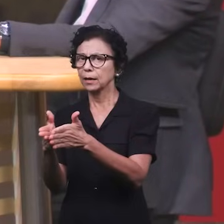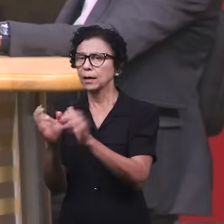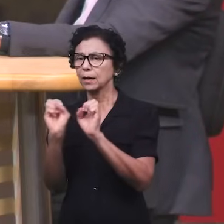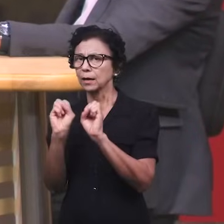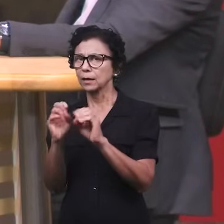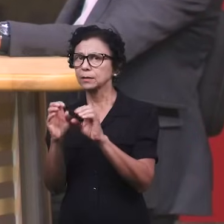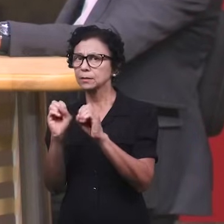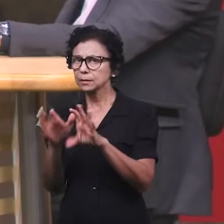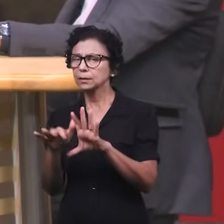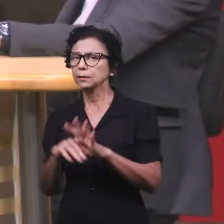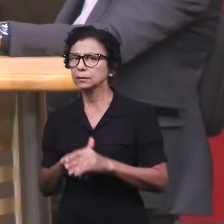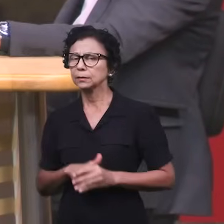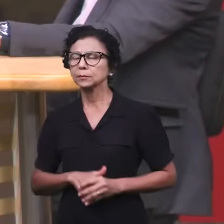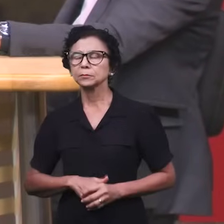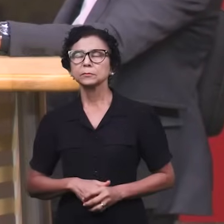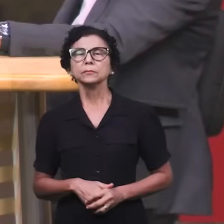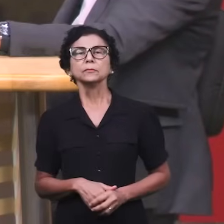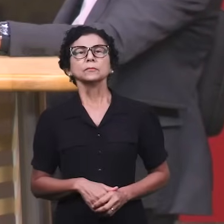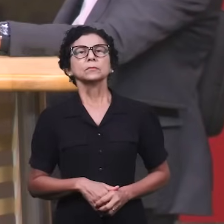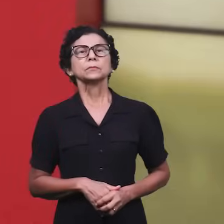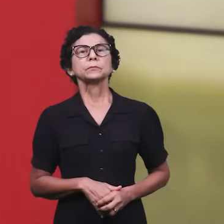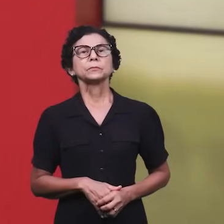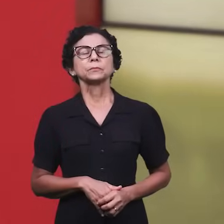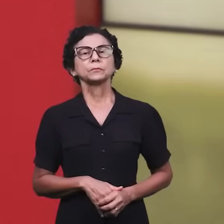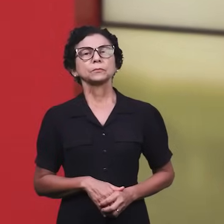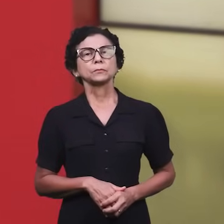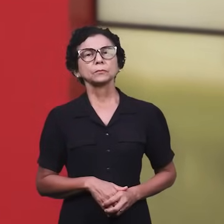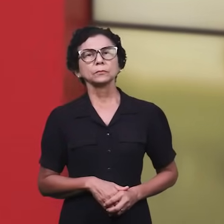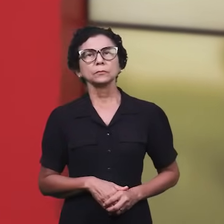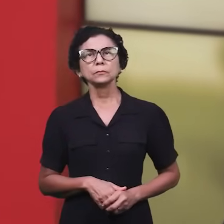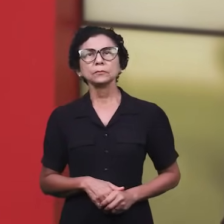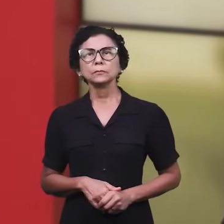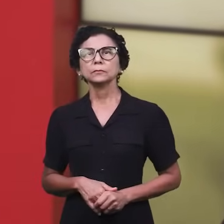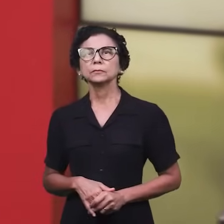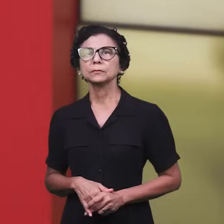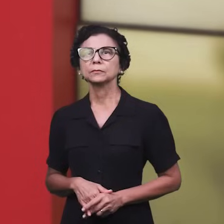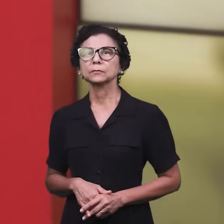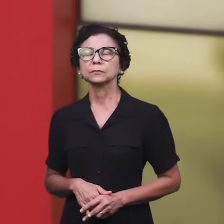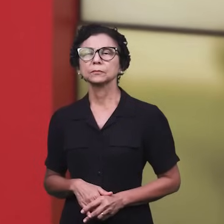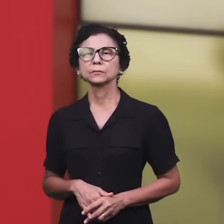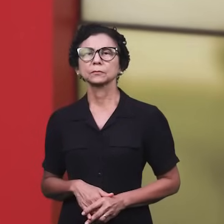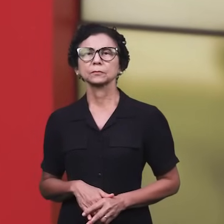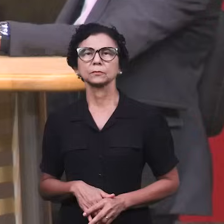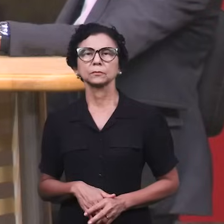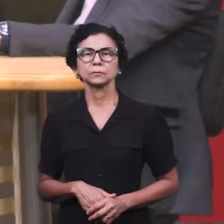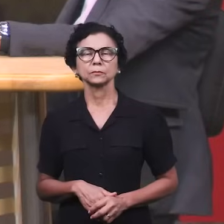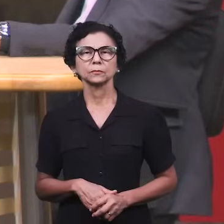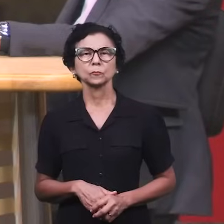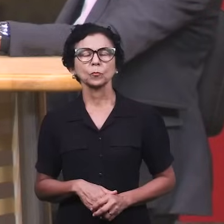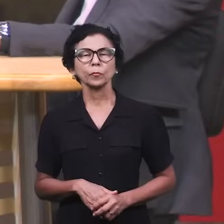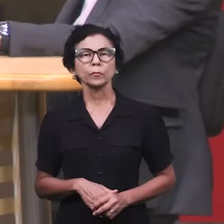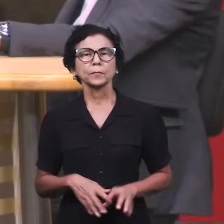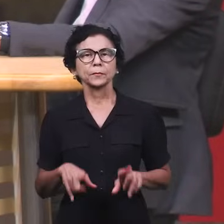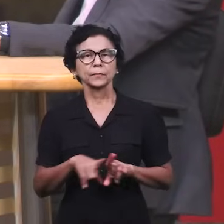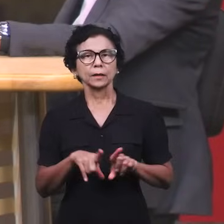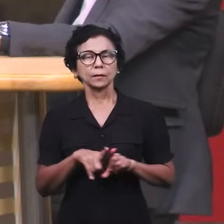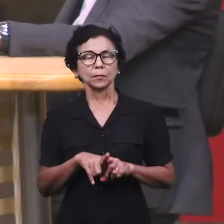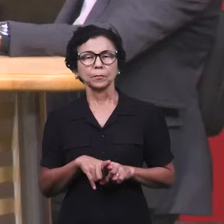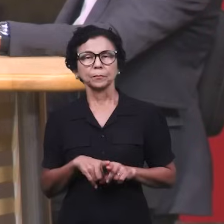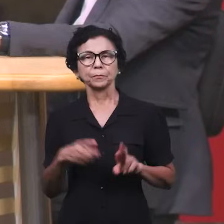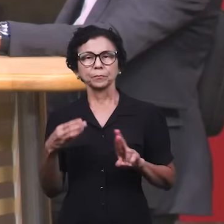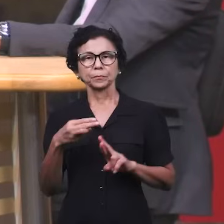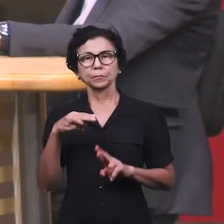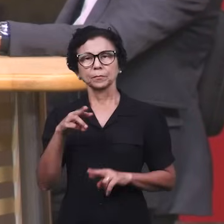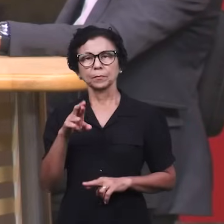então aqui a gente vê o cumprimento provérbio né e Esse aspecto que o Marcelo mencionou da palavra do Pai Marcelo tem muita